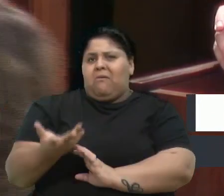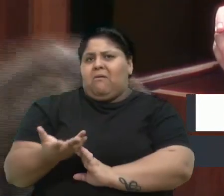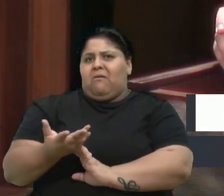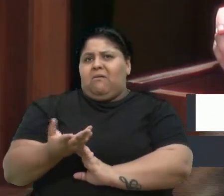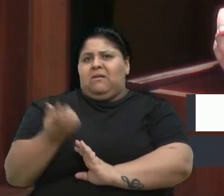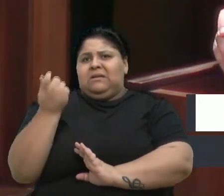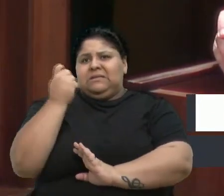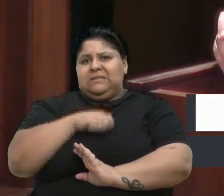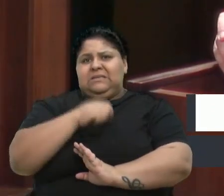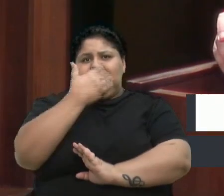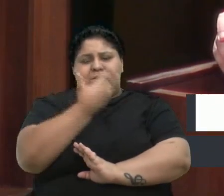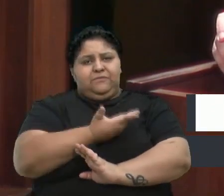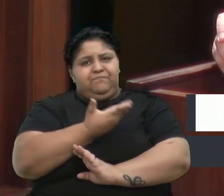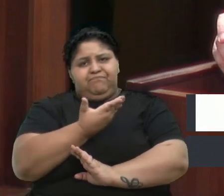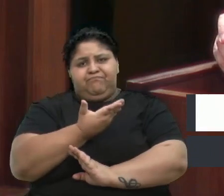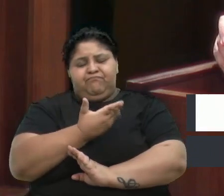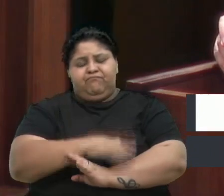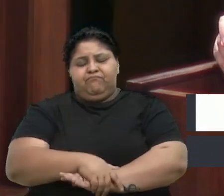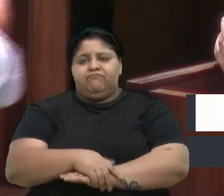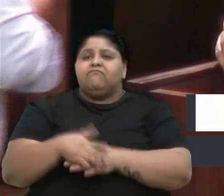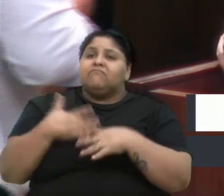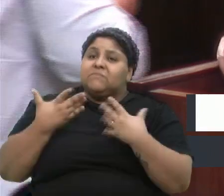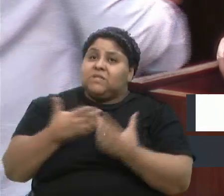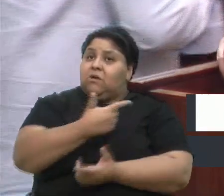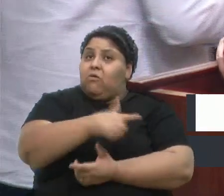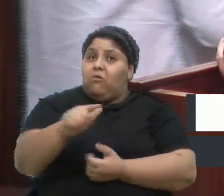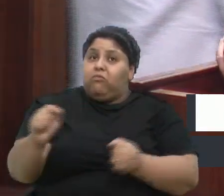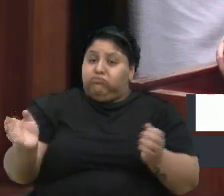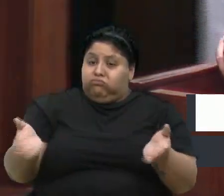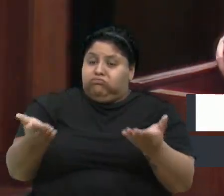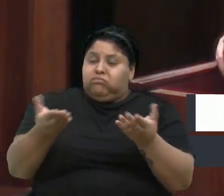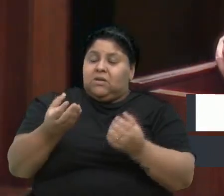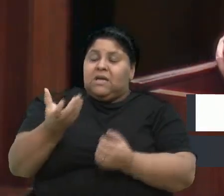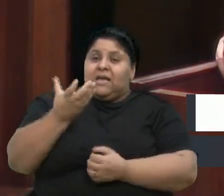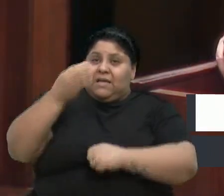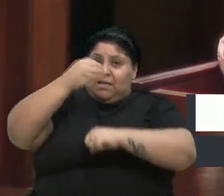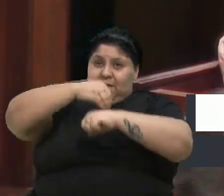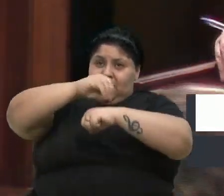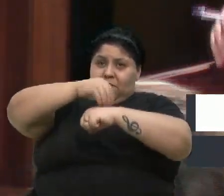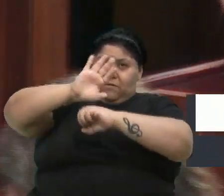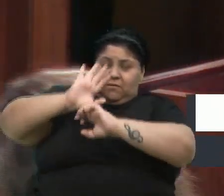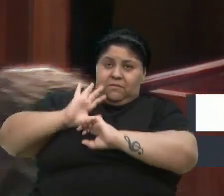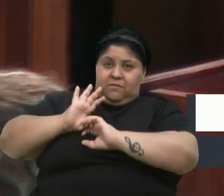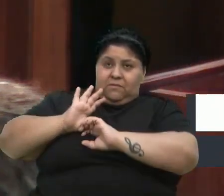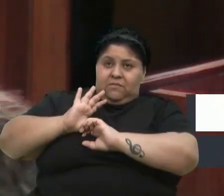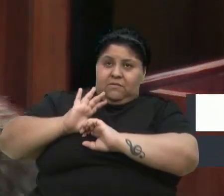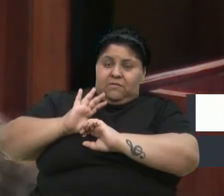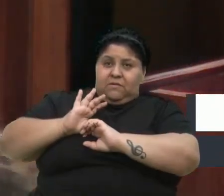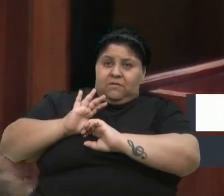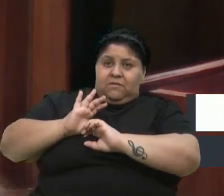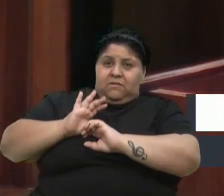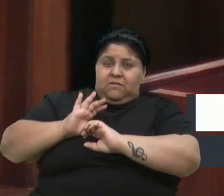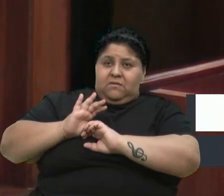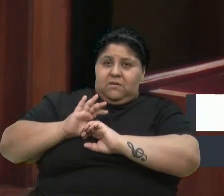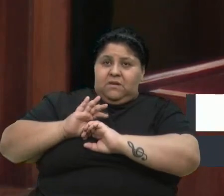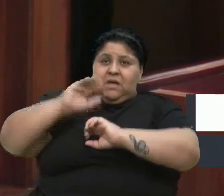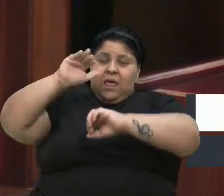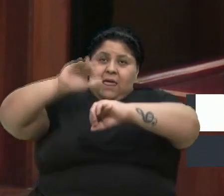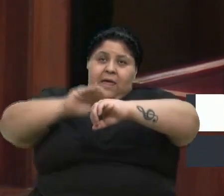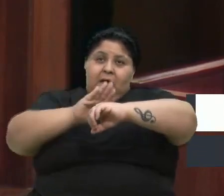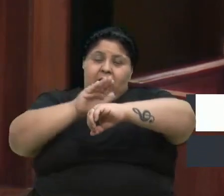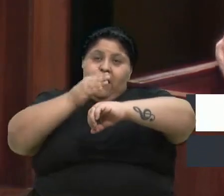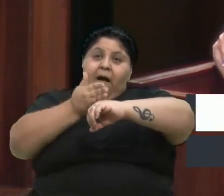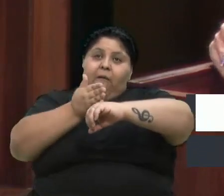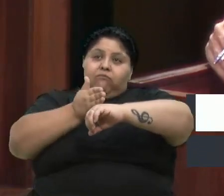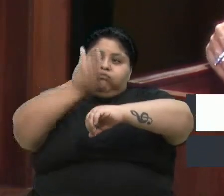estado. Então, outros eventos, e até quero sugerir, presidente, com a sua tolerância, de que aquela cobertura que vai ser colocada, que já está